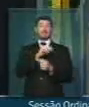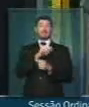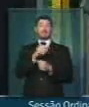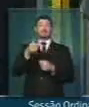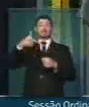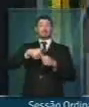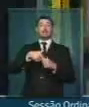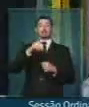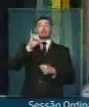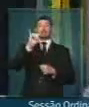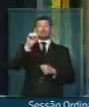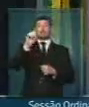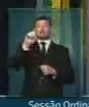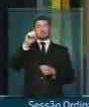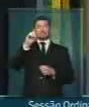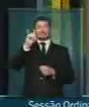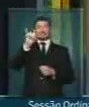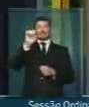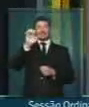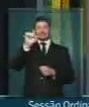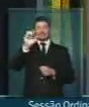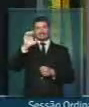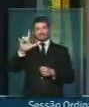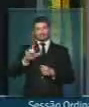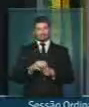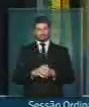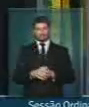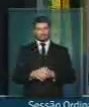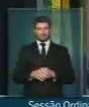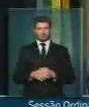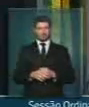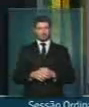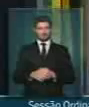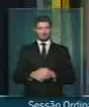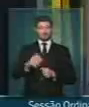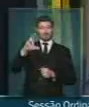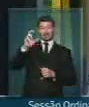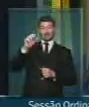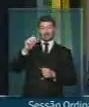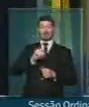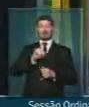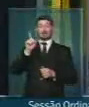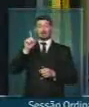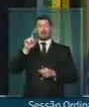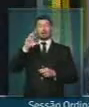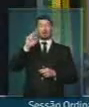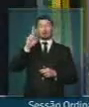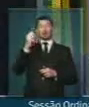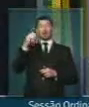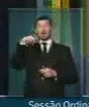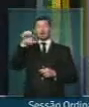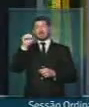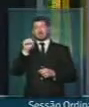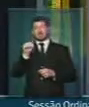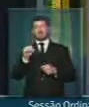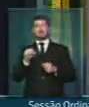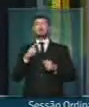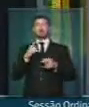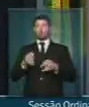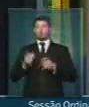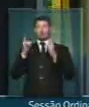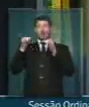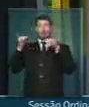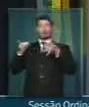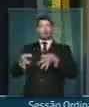implantei canapum. Em Bela Vista, está semi-ocupado. Em Olho d'Água das Cunhãs, o prédio está pronto,